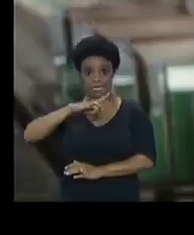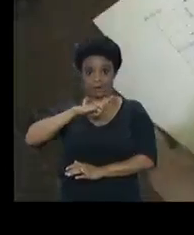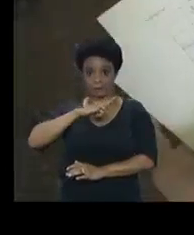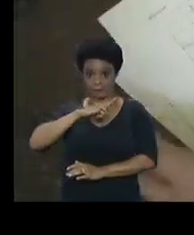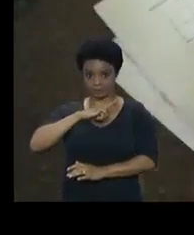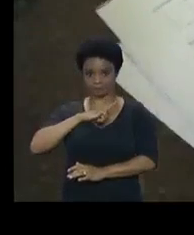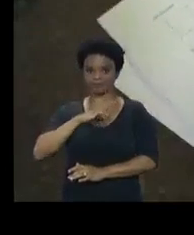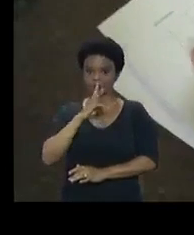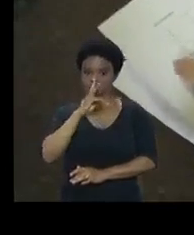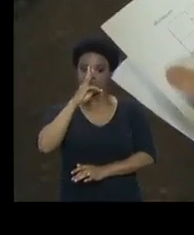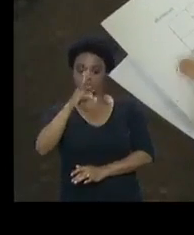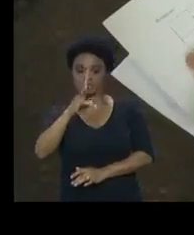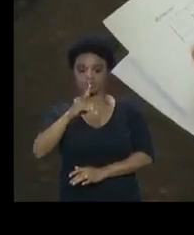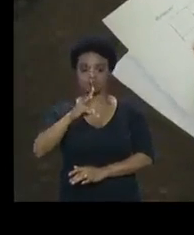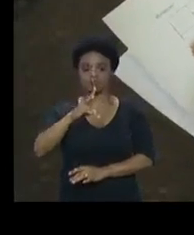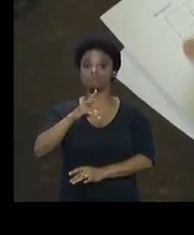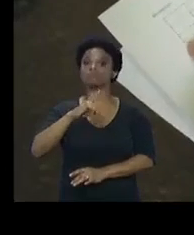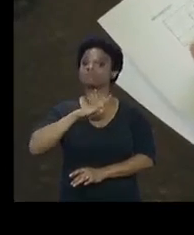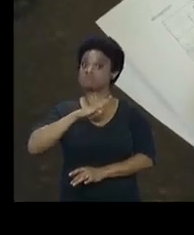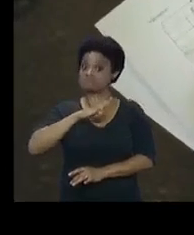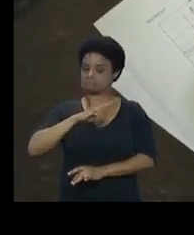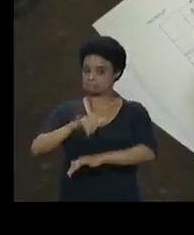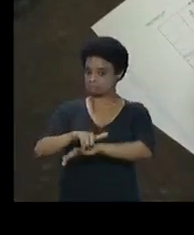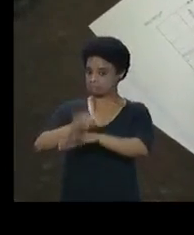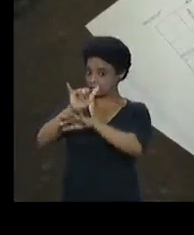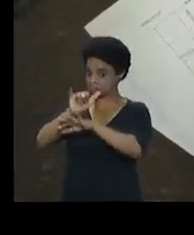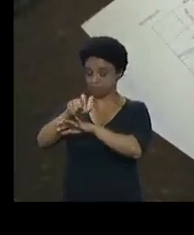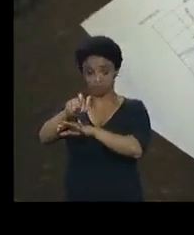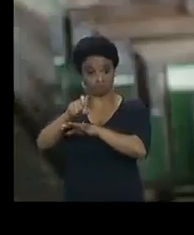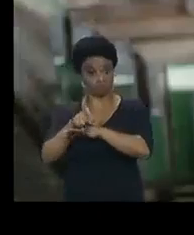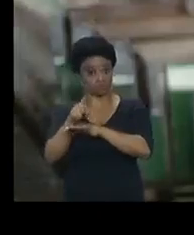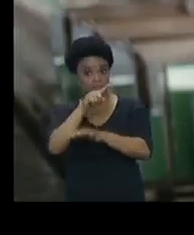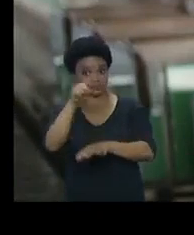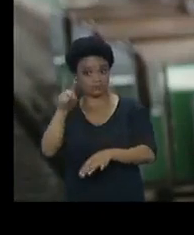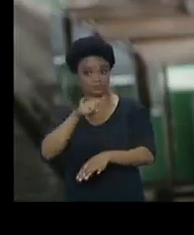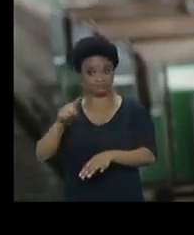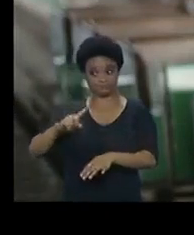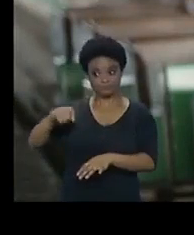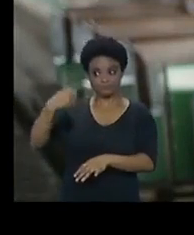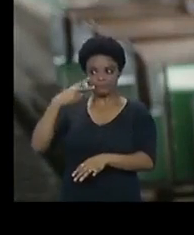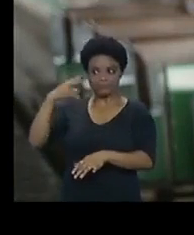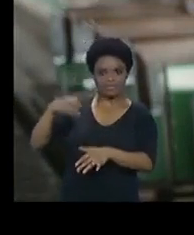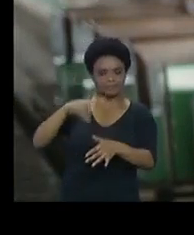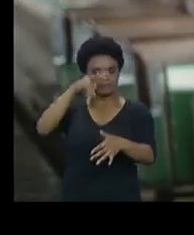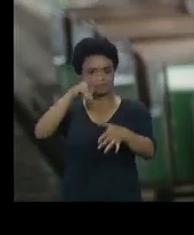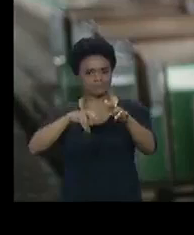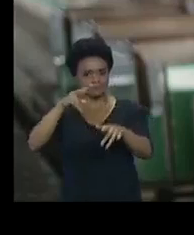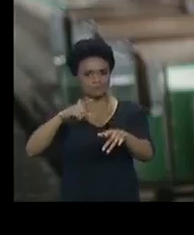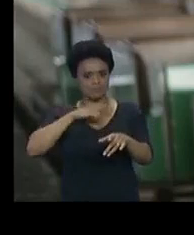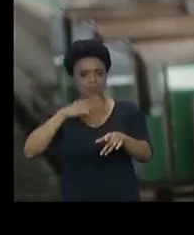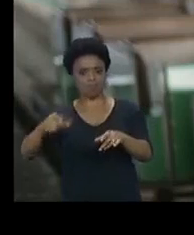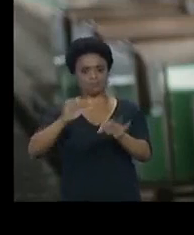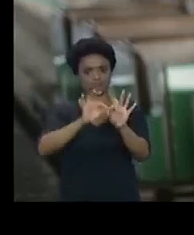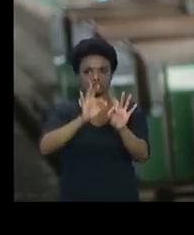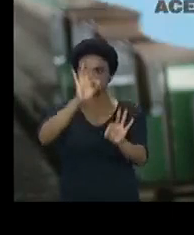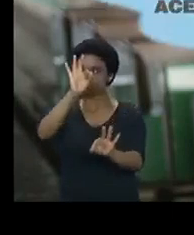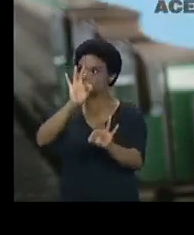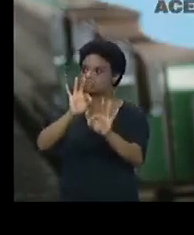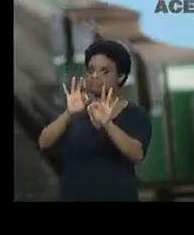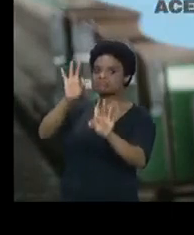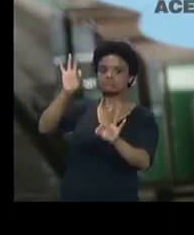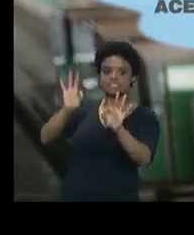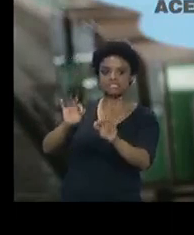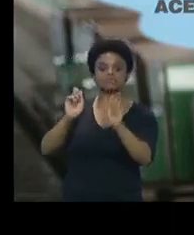Z, gera um gráfico para a gente. Depois que é feita essa leitura, a gente passa para um outro gráfico, onde a gente consegue ver